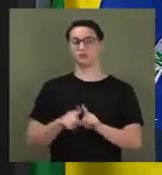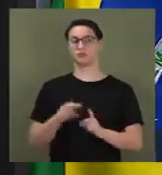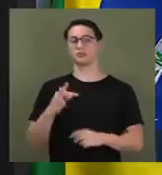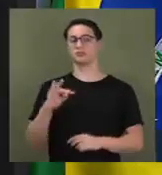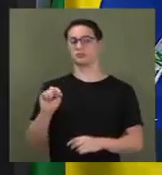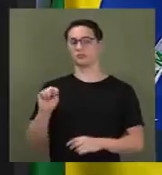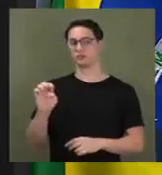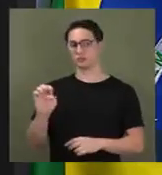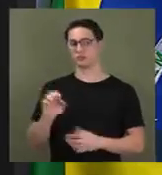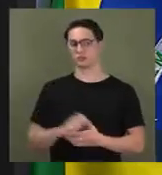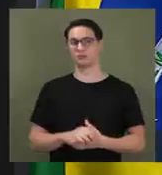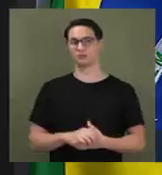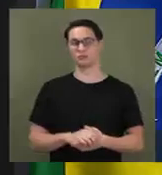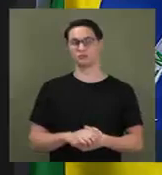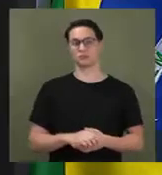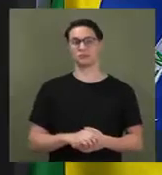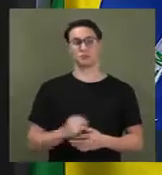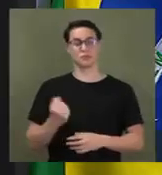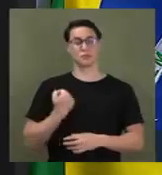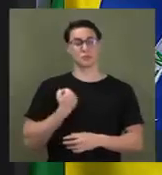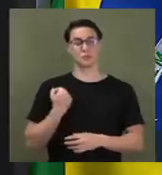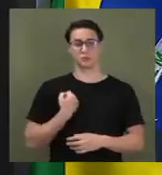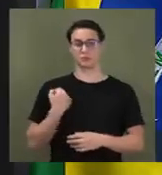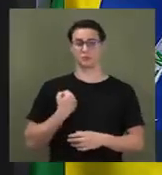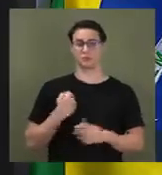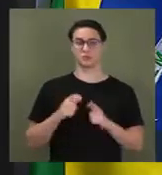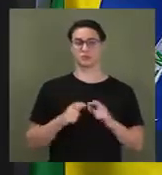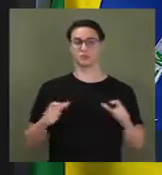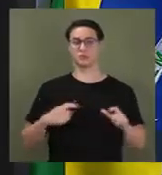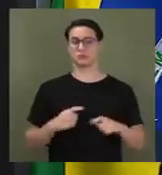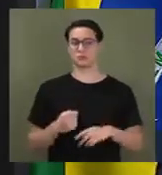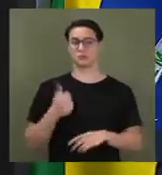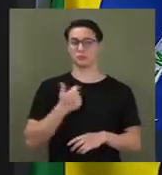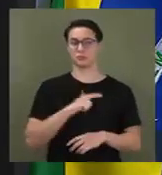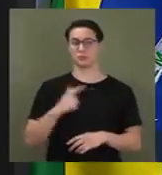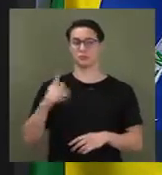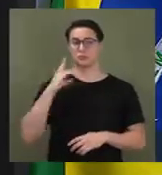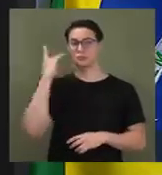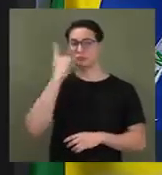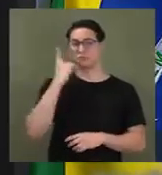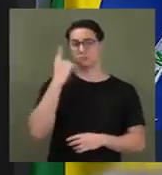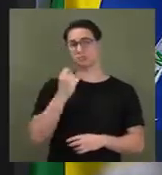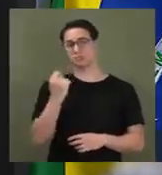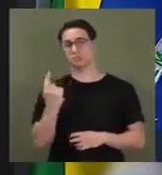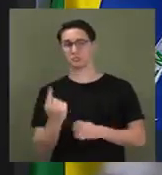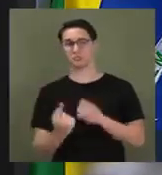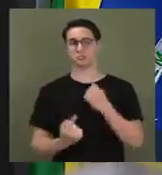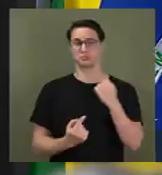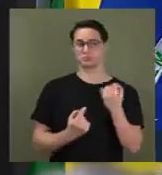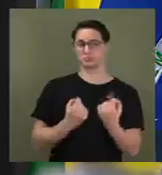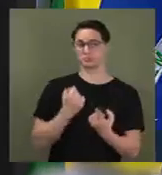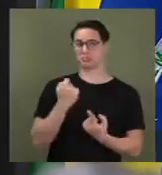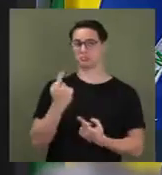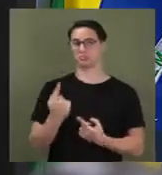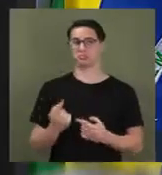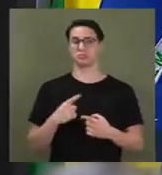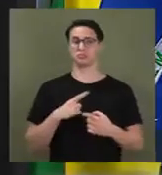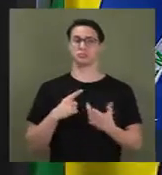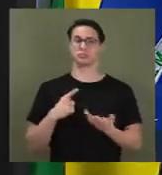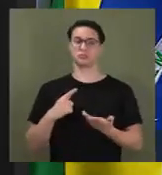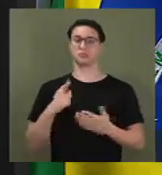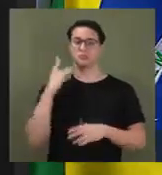Eleitoral, no meu Rio Grande não existia praticamente deputados, um ou outro, deputados estaduais ou